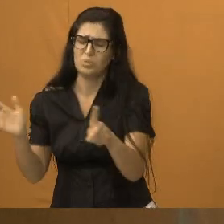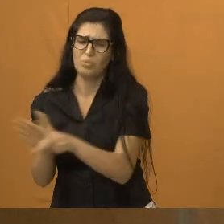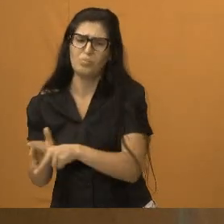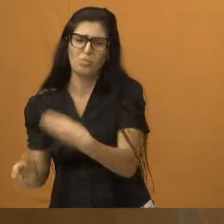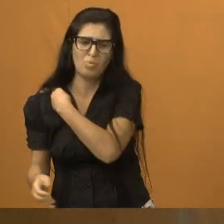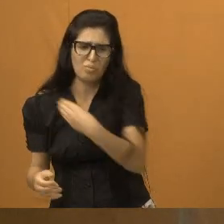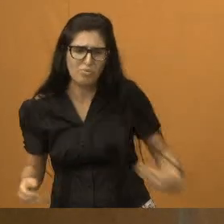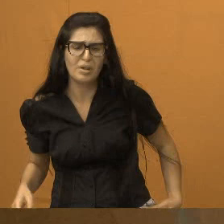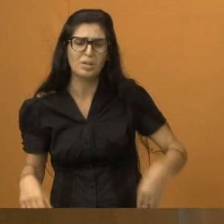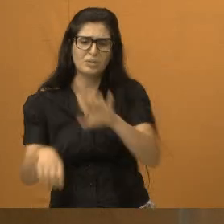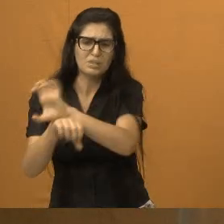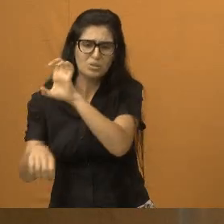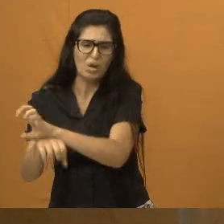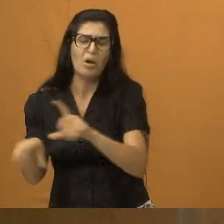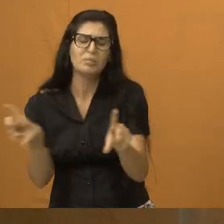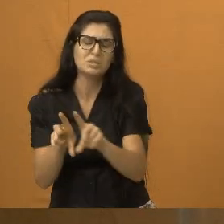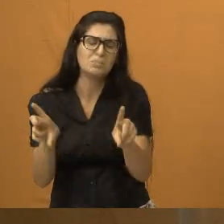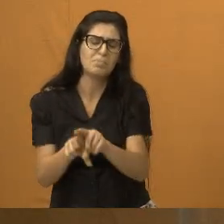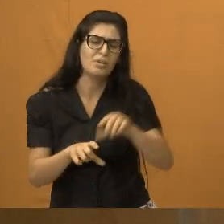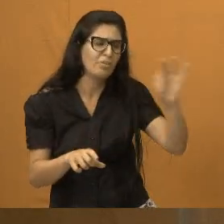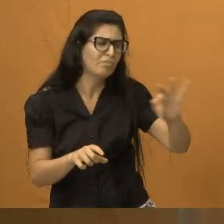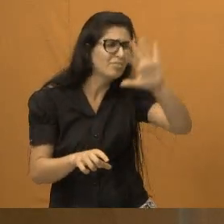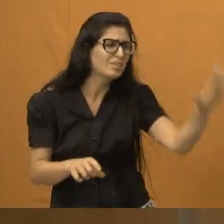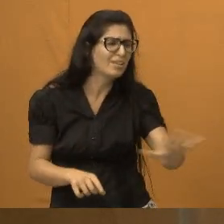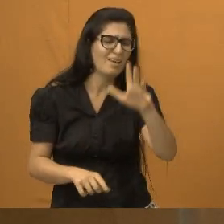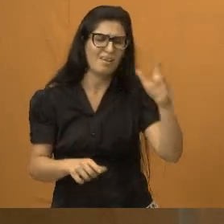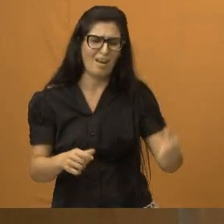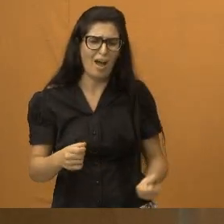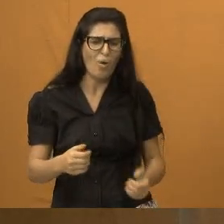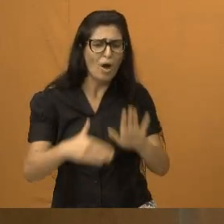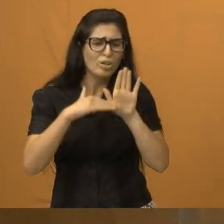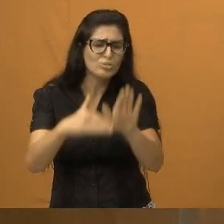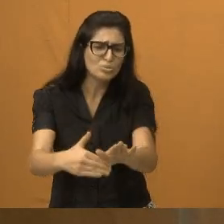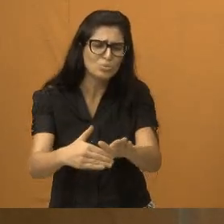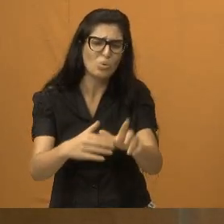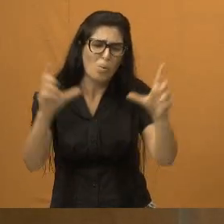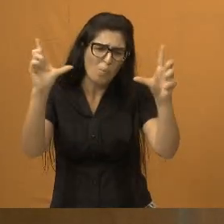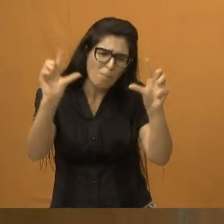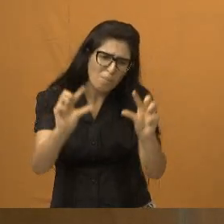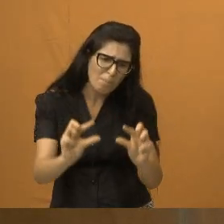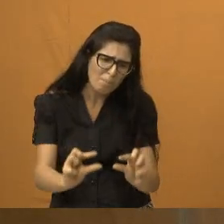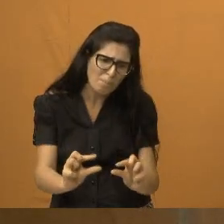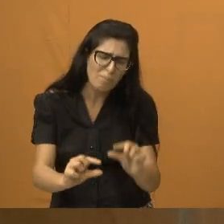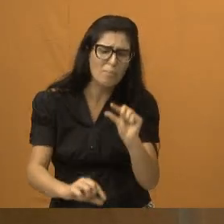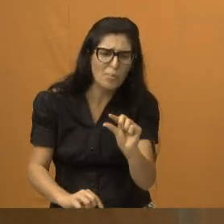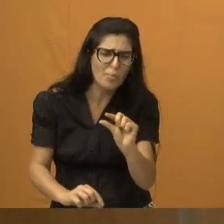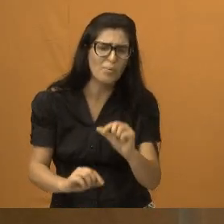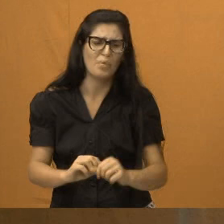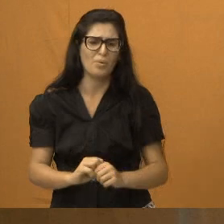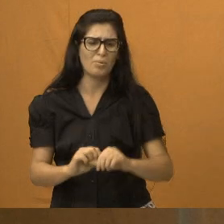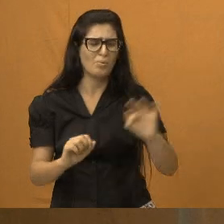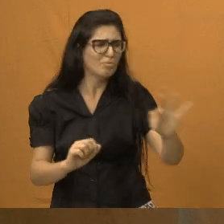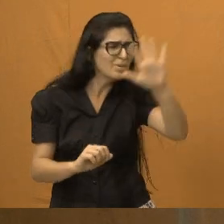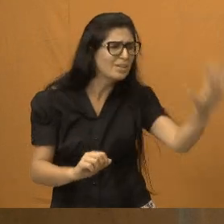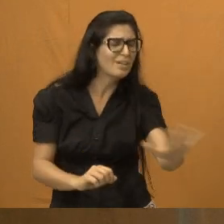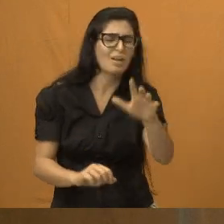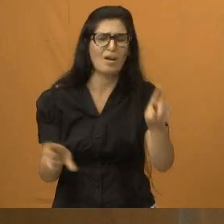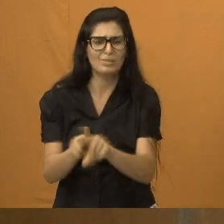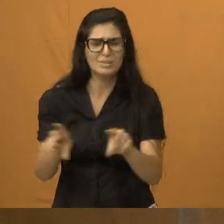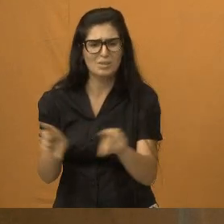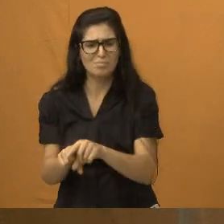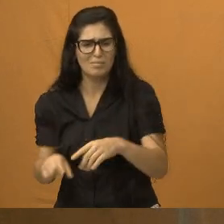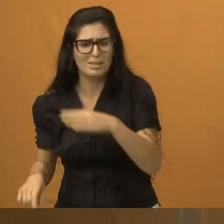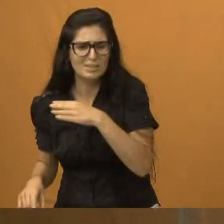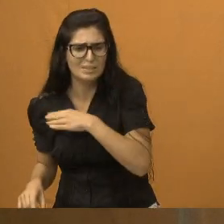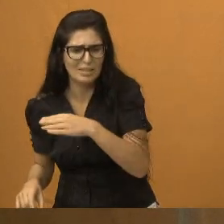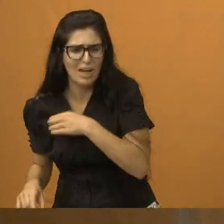e federais investiu menos nos seus estados, o federal, né, e nos seus municípios. Por que ele investiu menos? Porque a crise